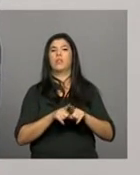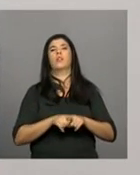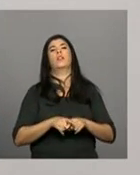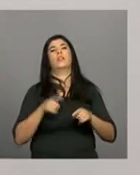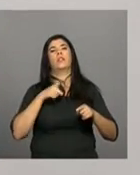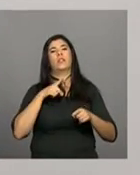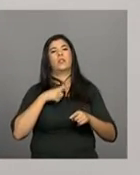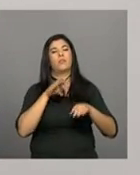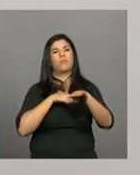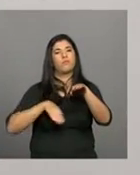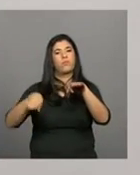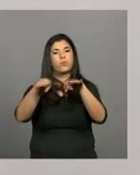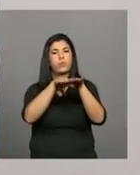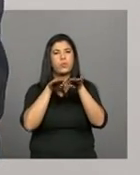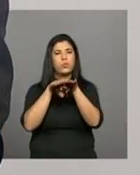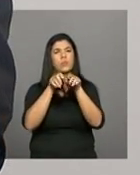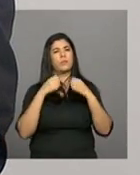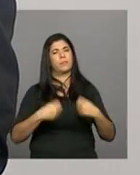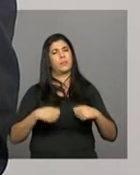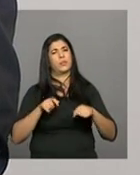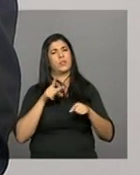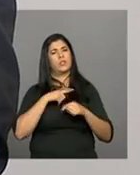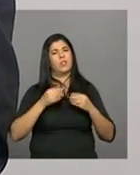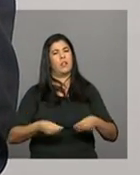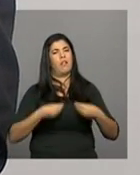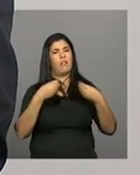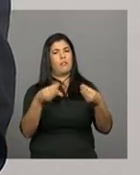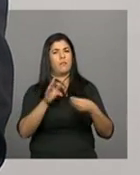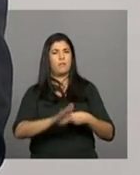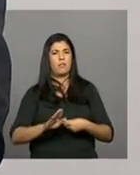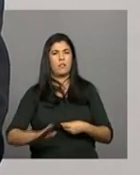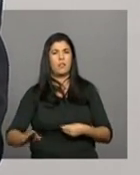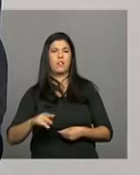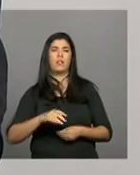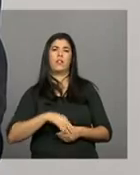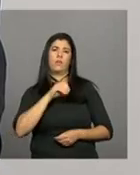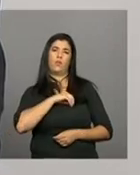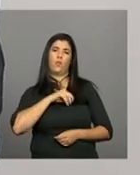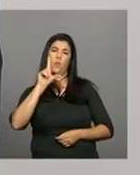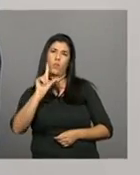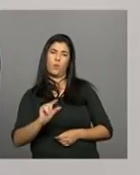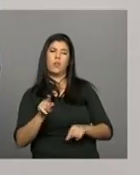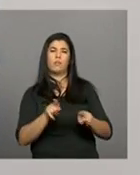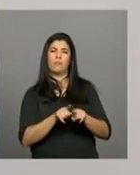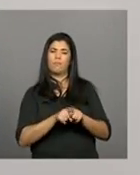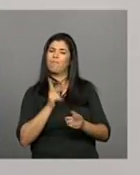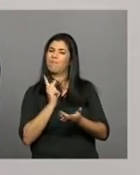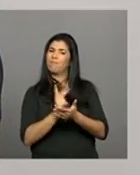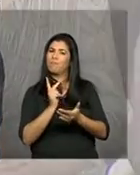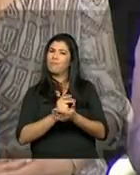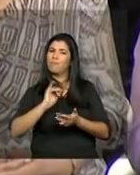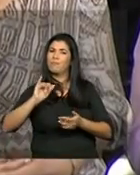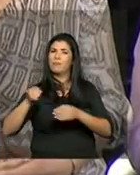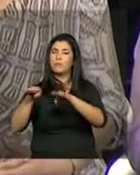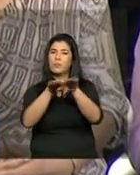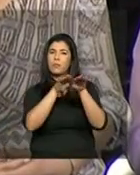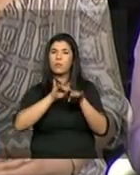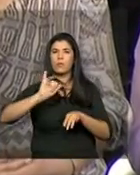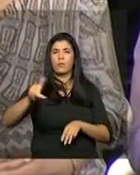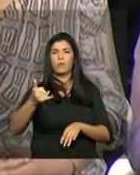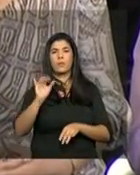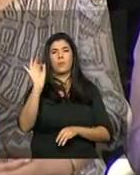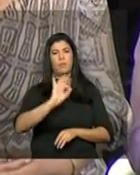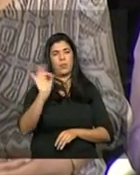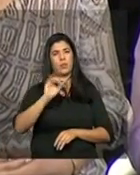corte da desigualdade pela raiz, dando às crianças de famílias de menor renda as mesmas oportunidades de crianças de